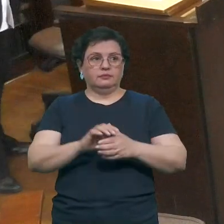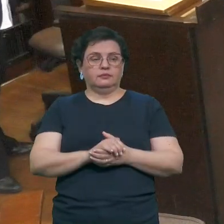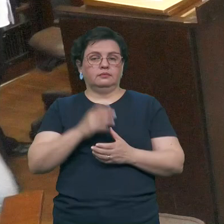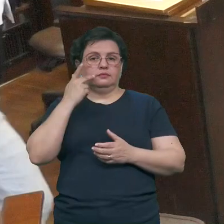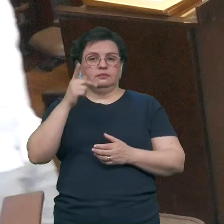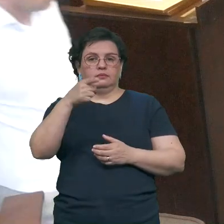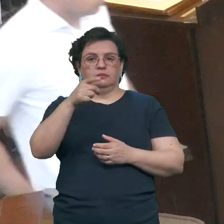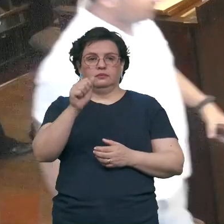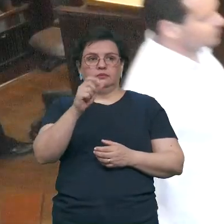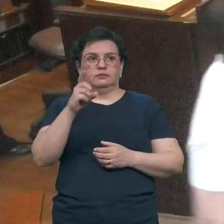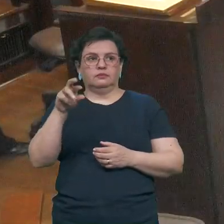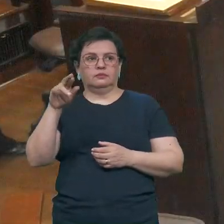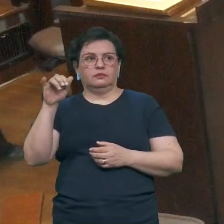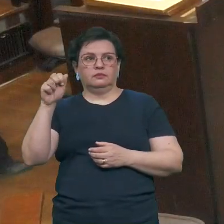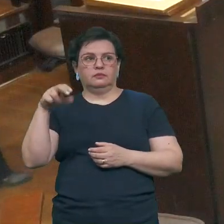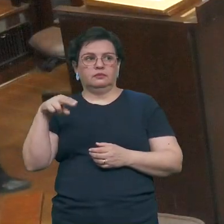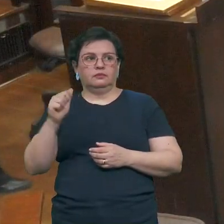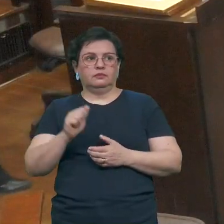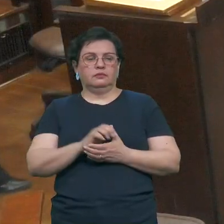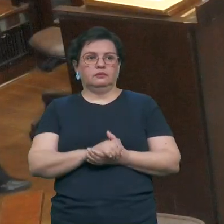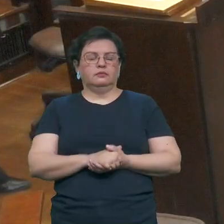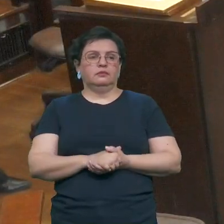à senhora Adriana Tognoli.